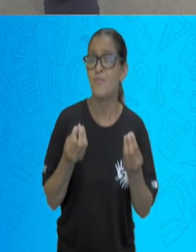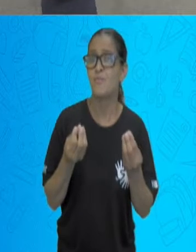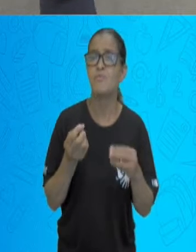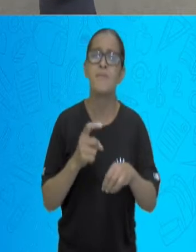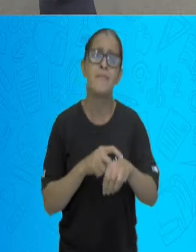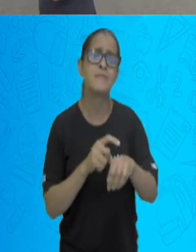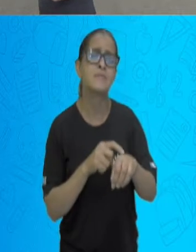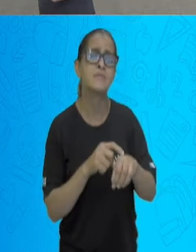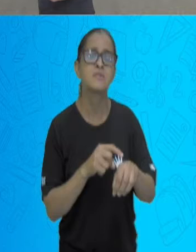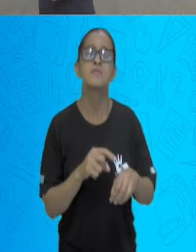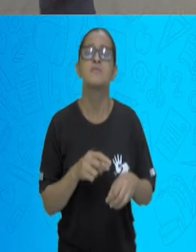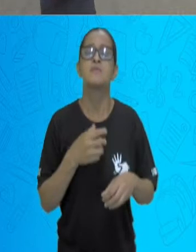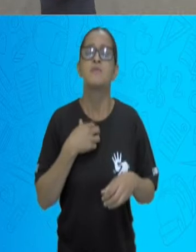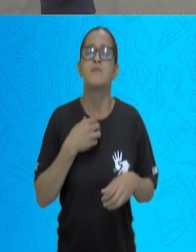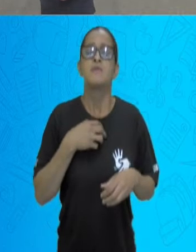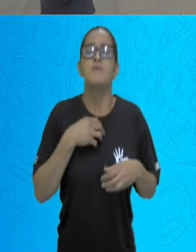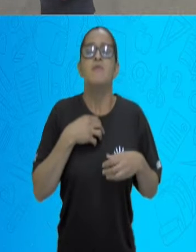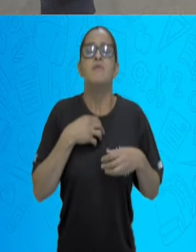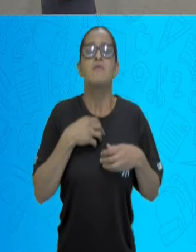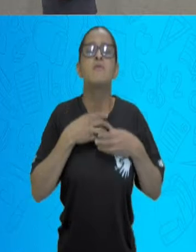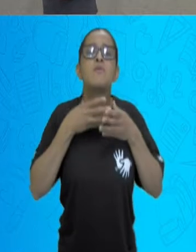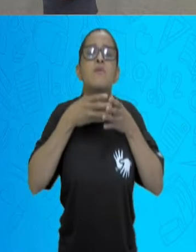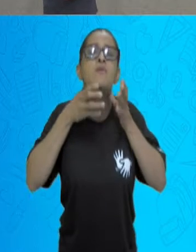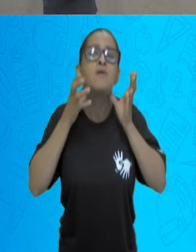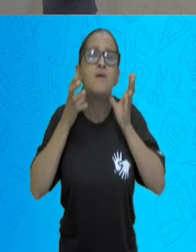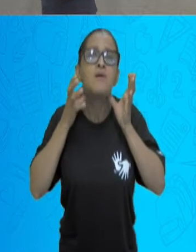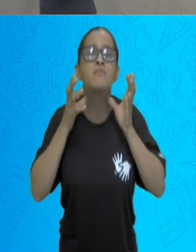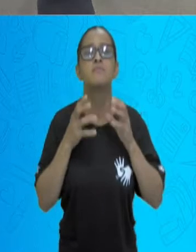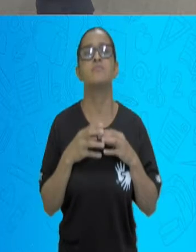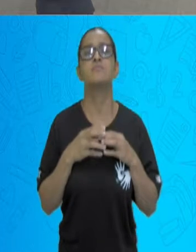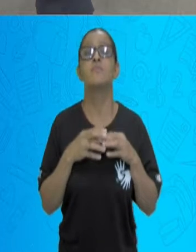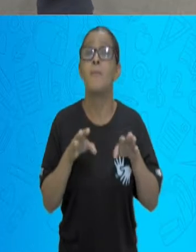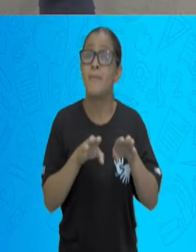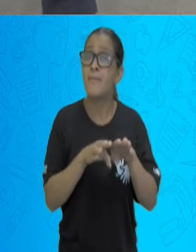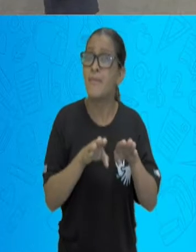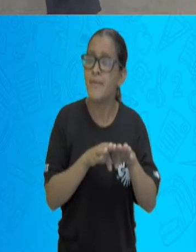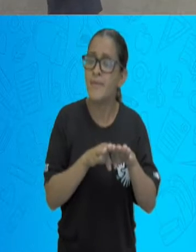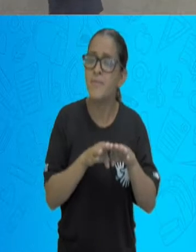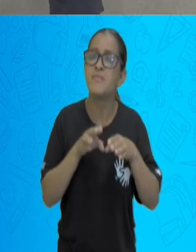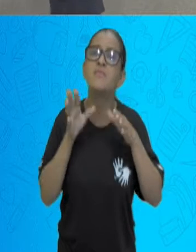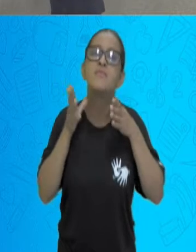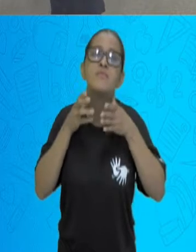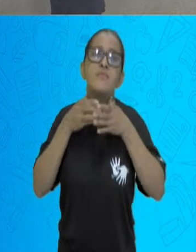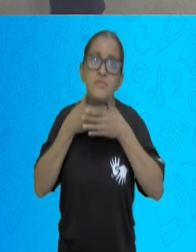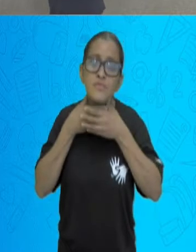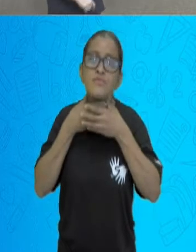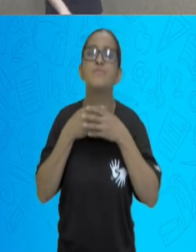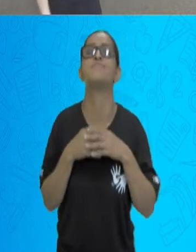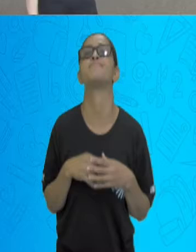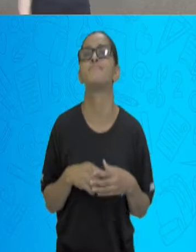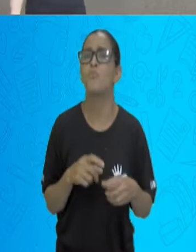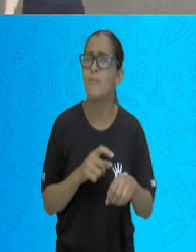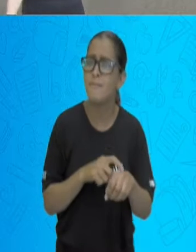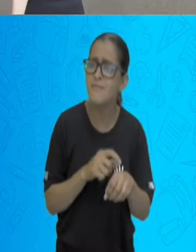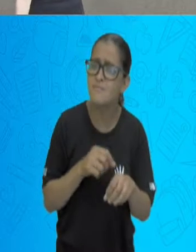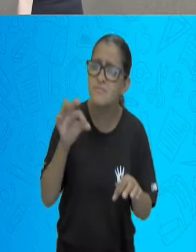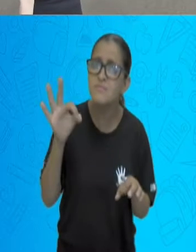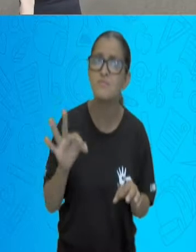alimento. Nós temos a inspiração, e aí, olha as pregas vocais.